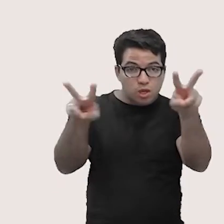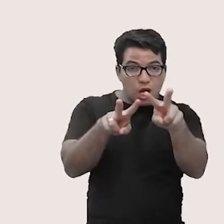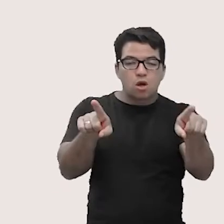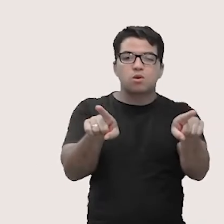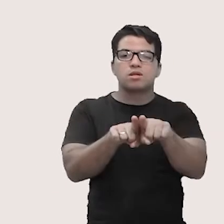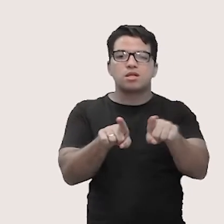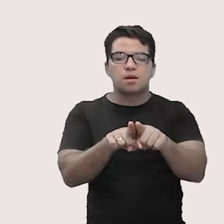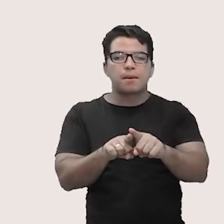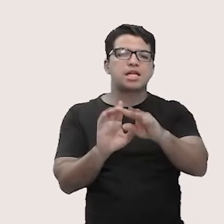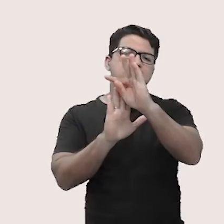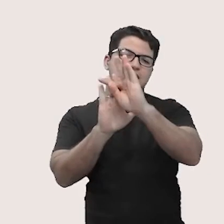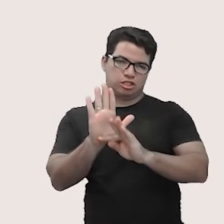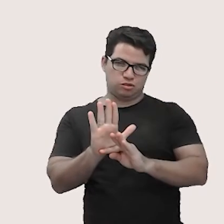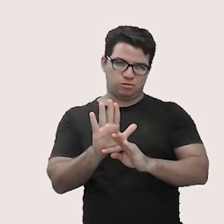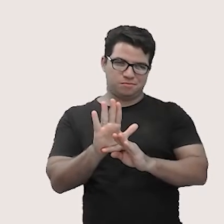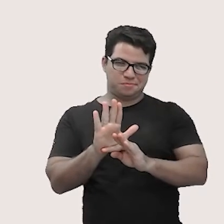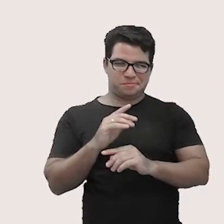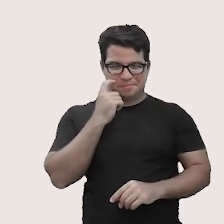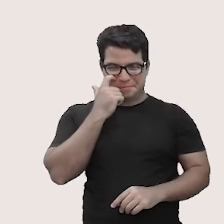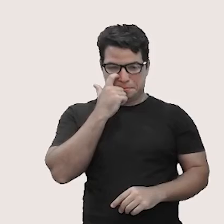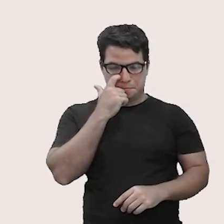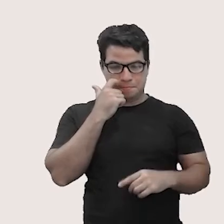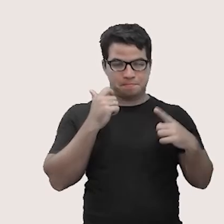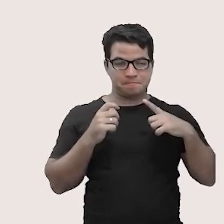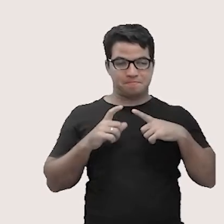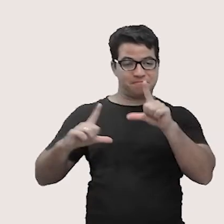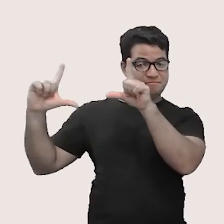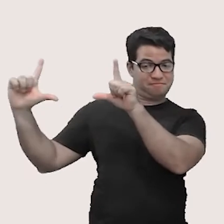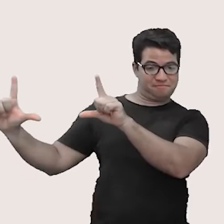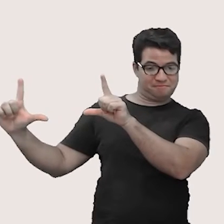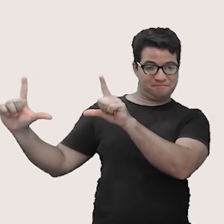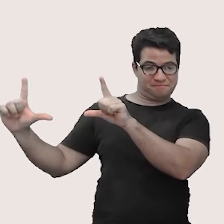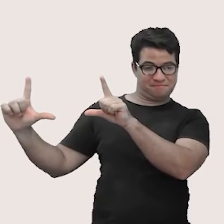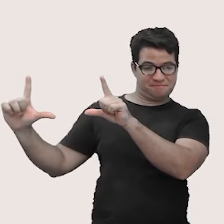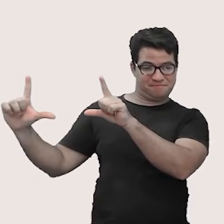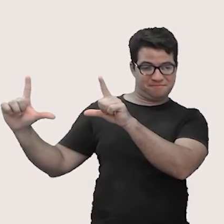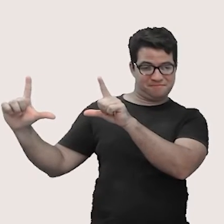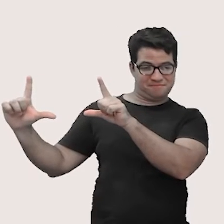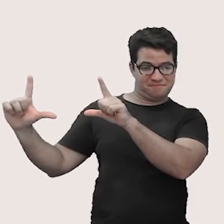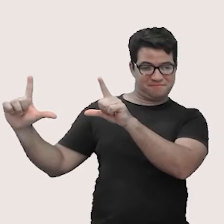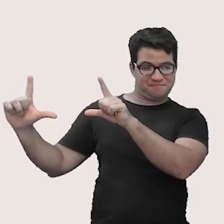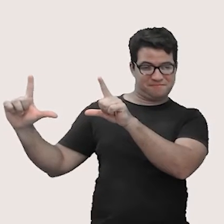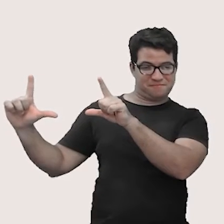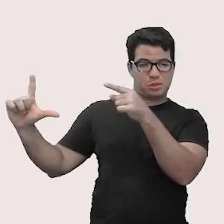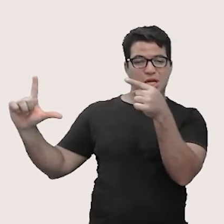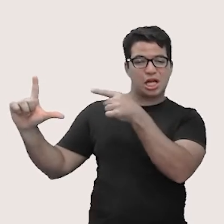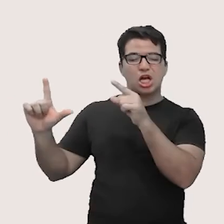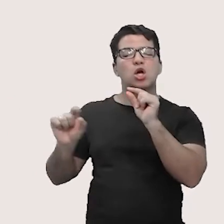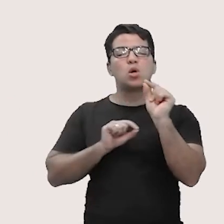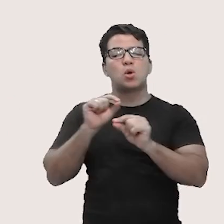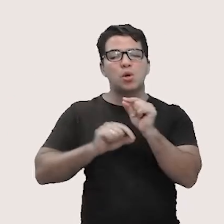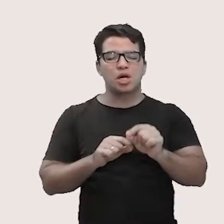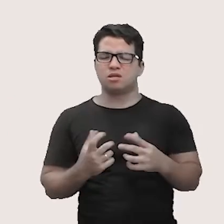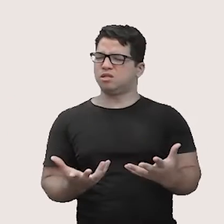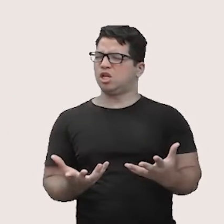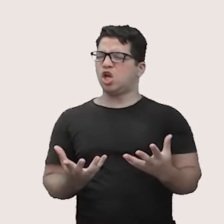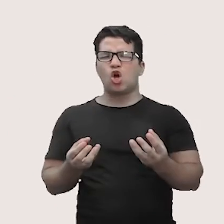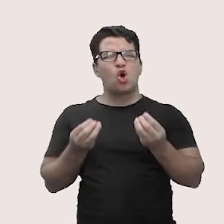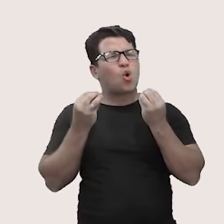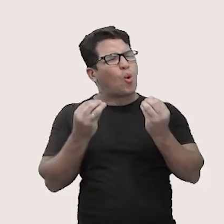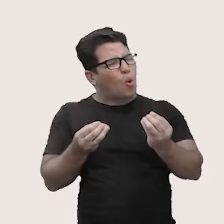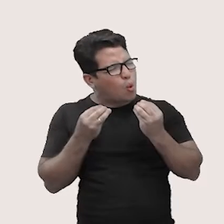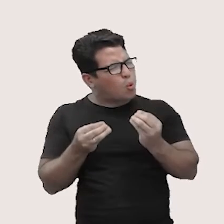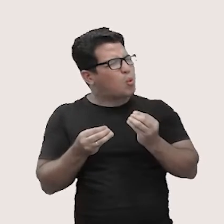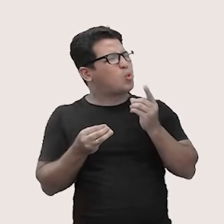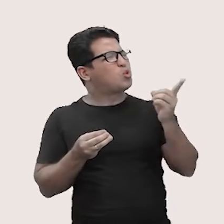Franklin, I don't know how you can eat cat food. Eu não acredito como você pode comer a comida